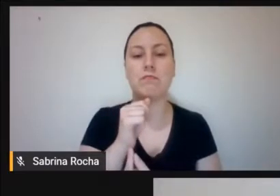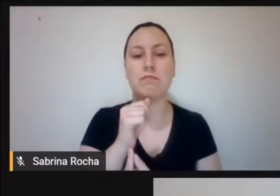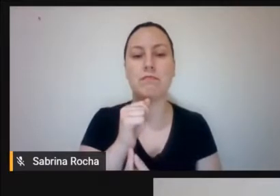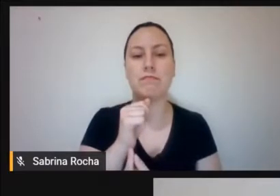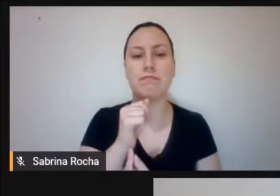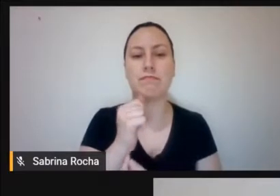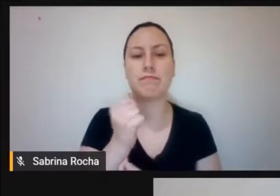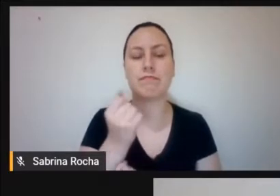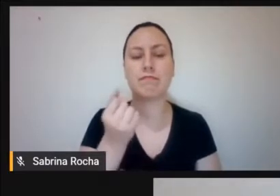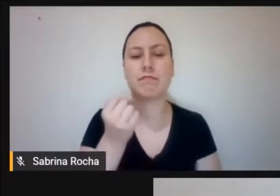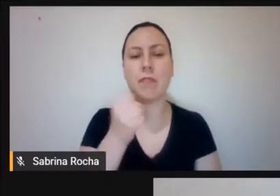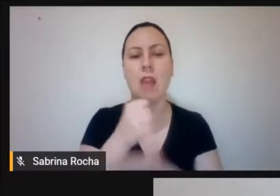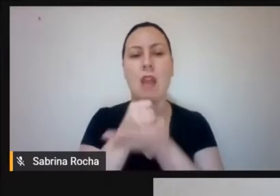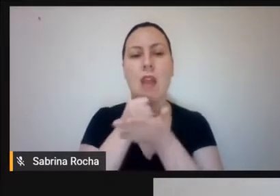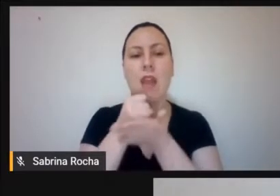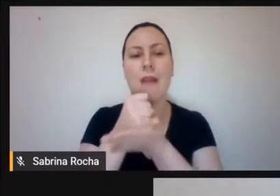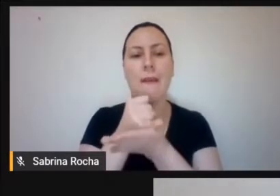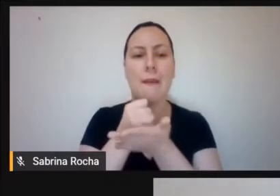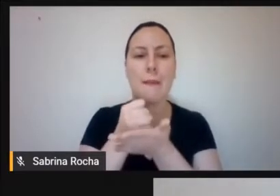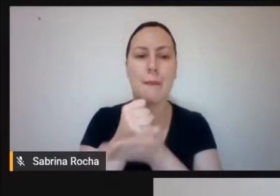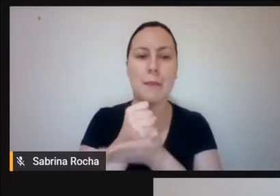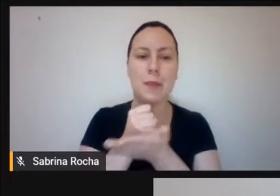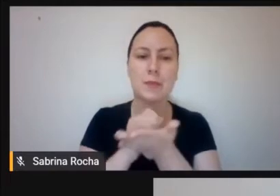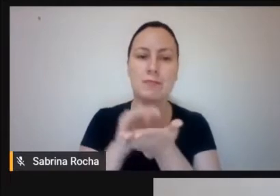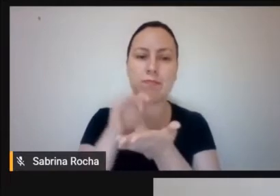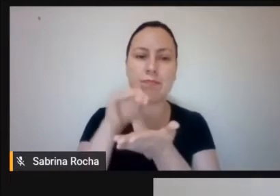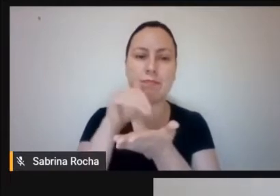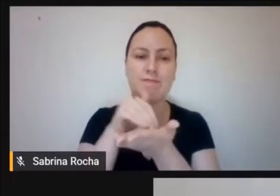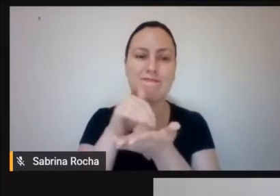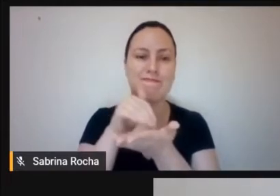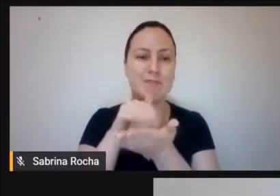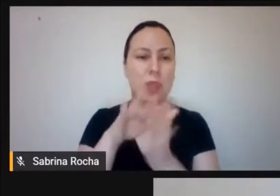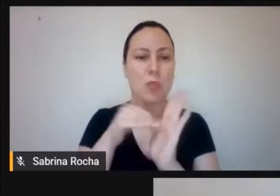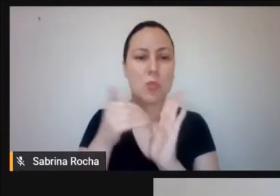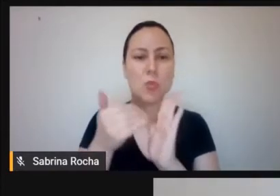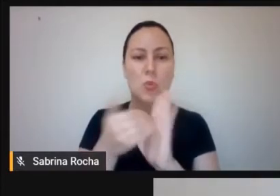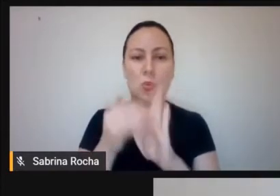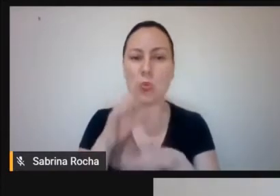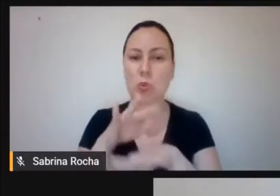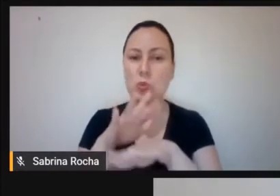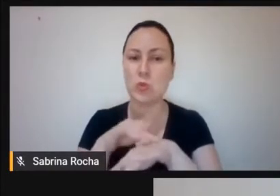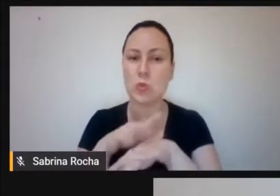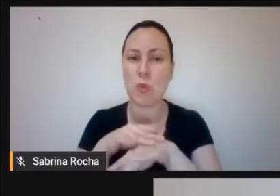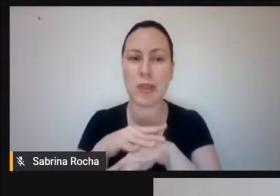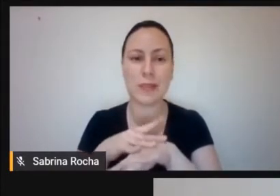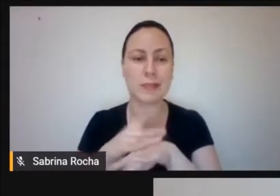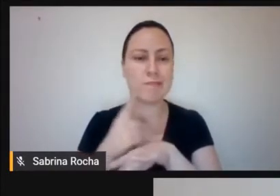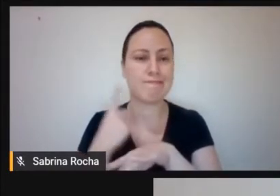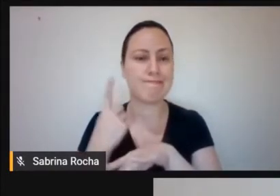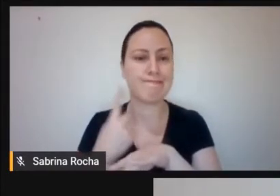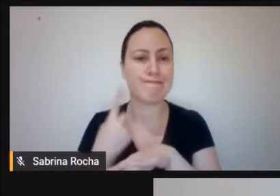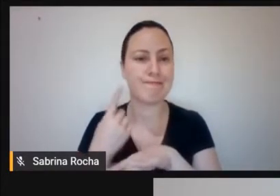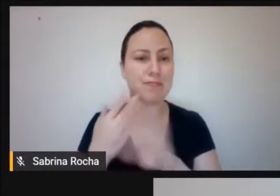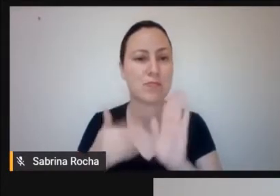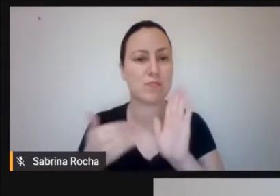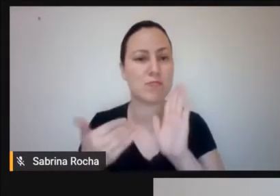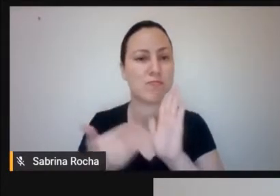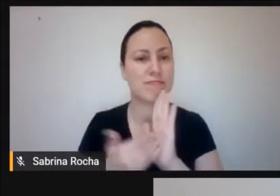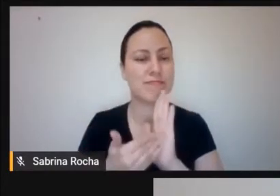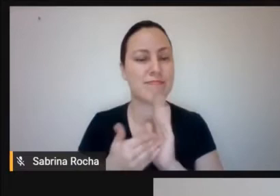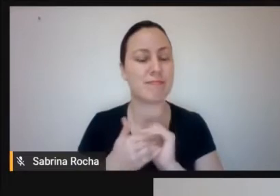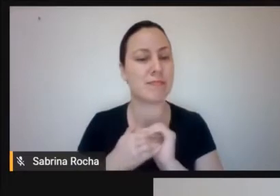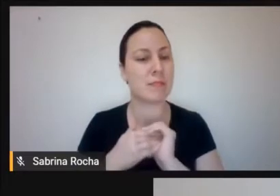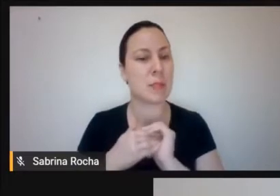remédio para as nossas pirações, doenças de toda a ordem. E a